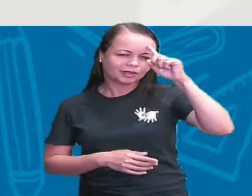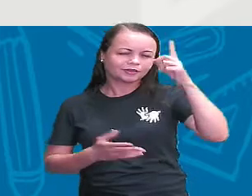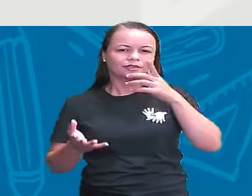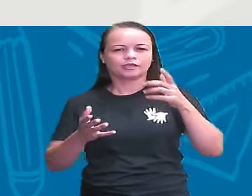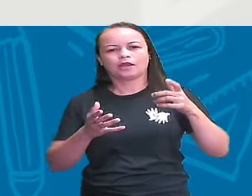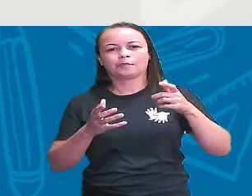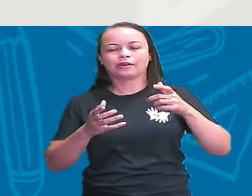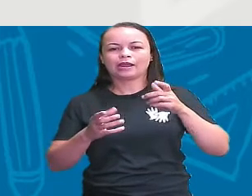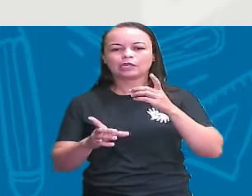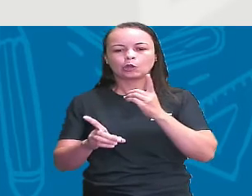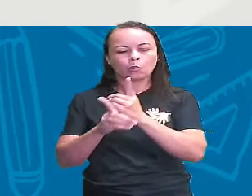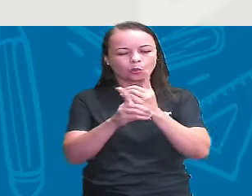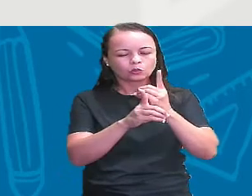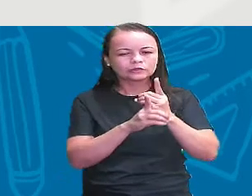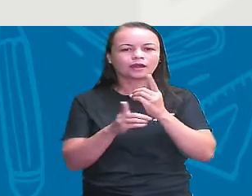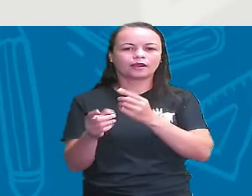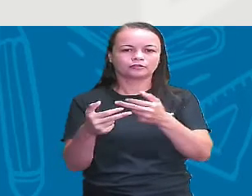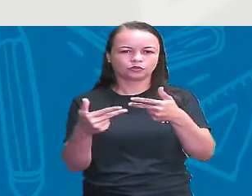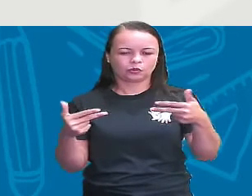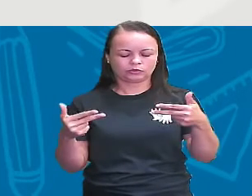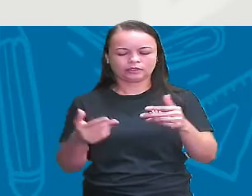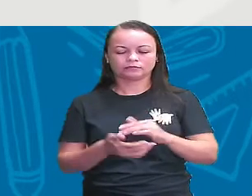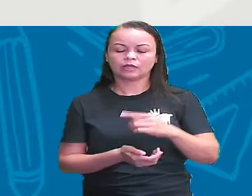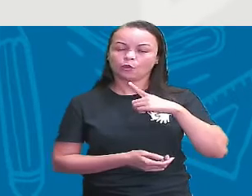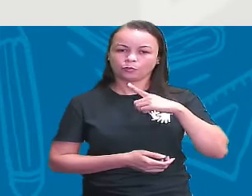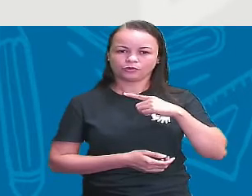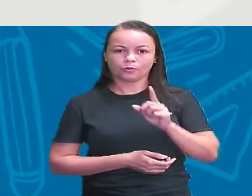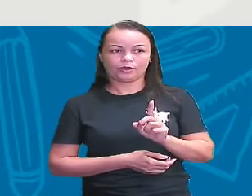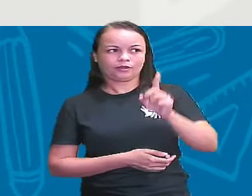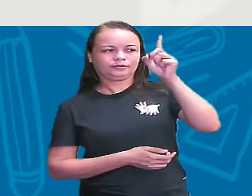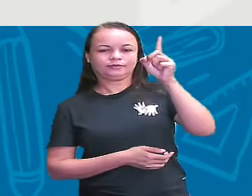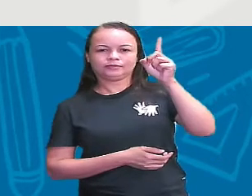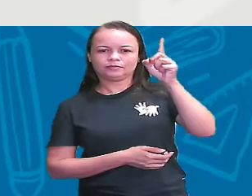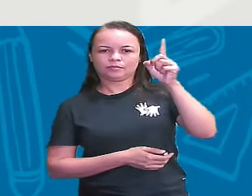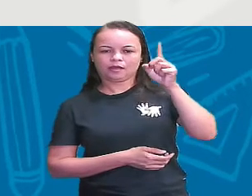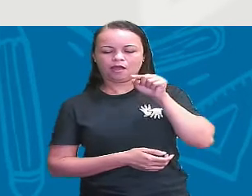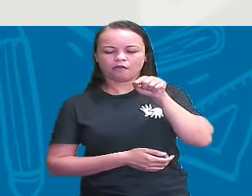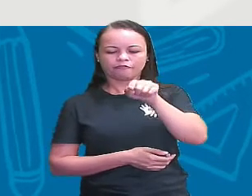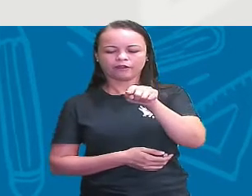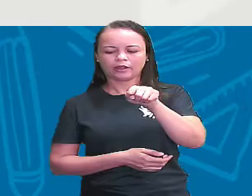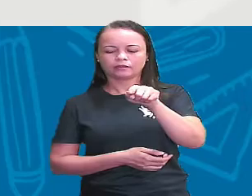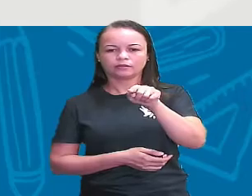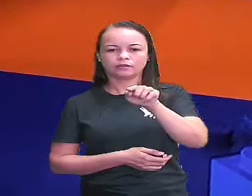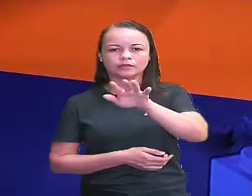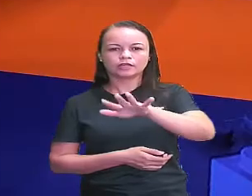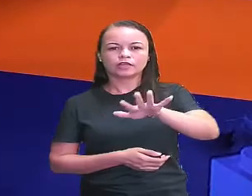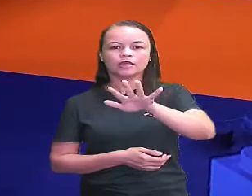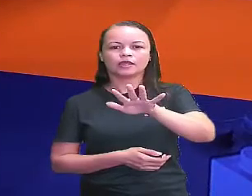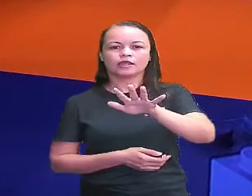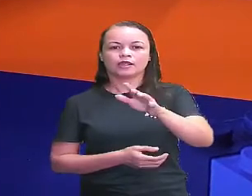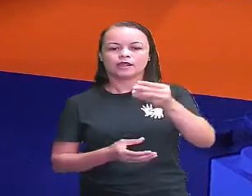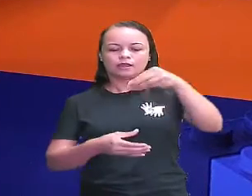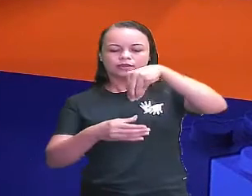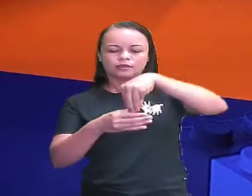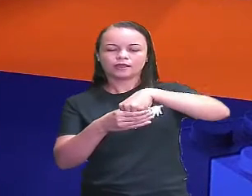as coisas. Eu tenho aí, ó, em cima, frente,